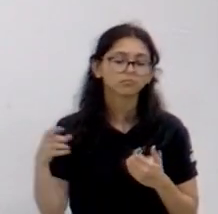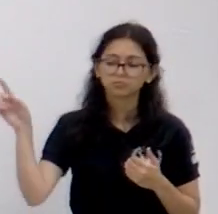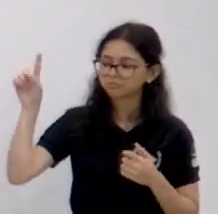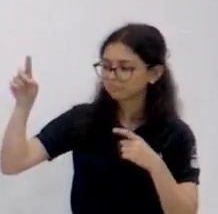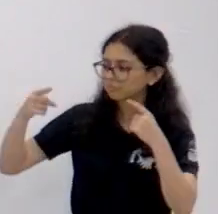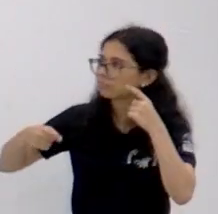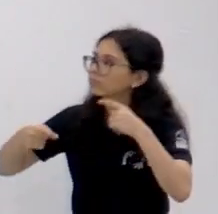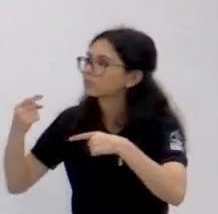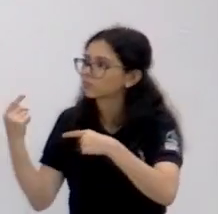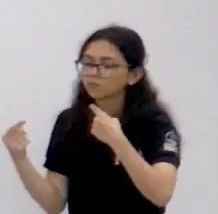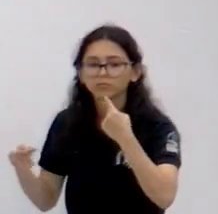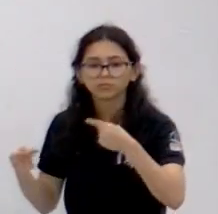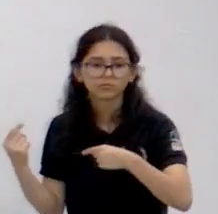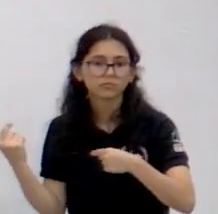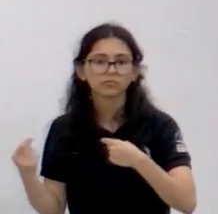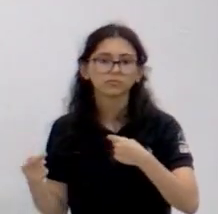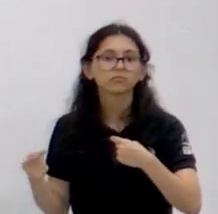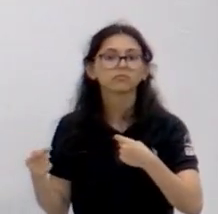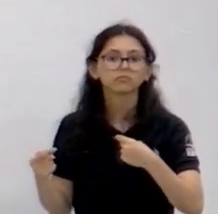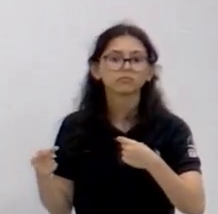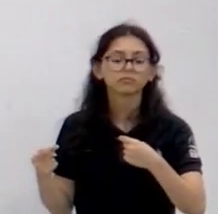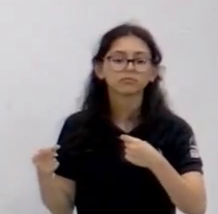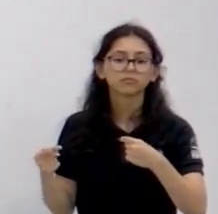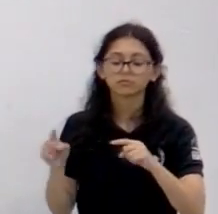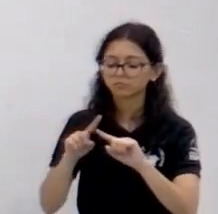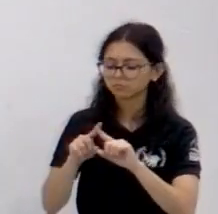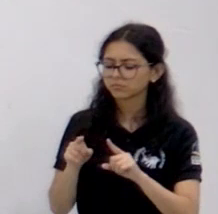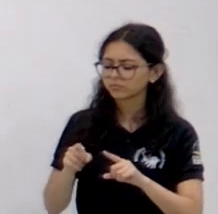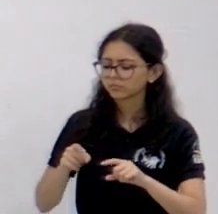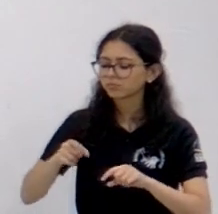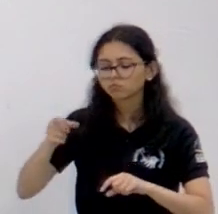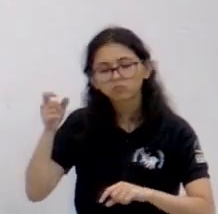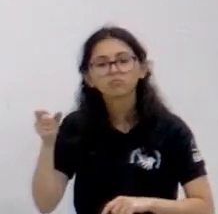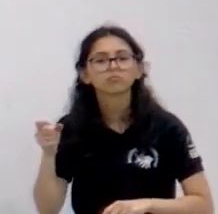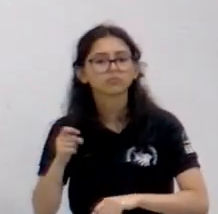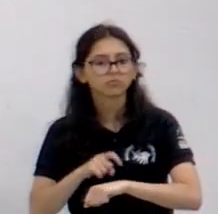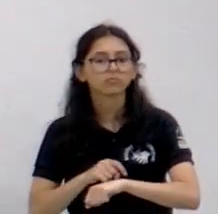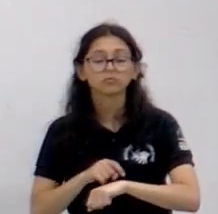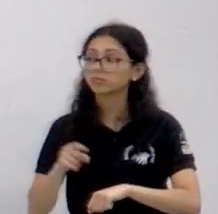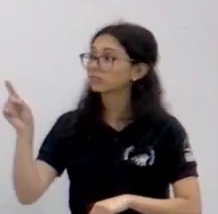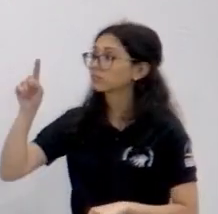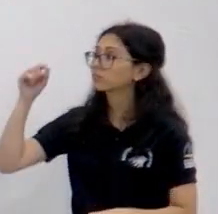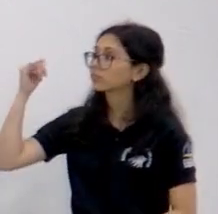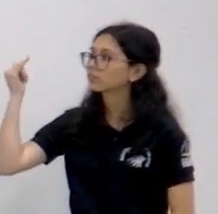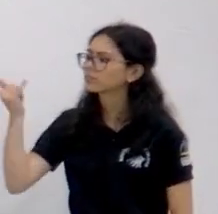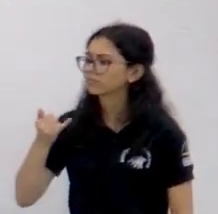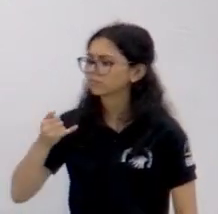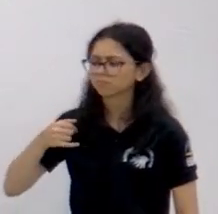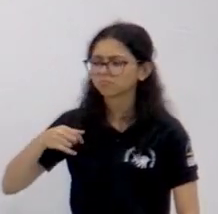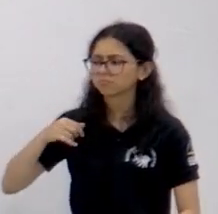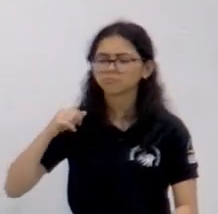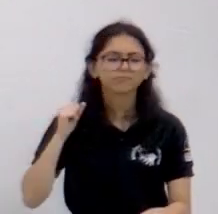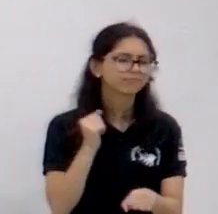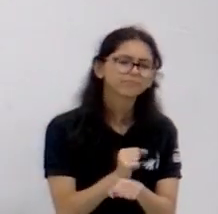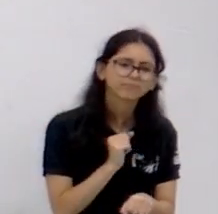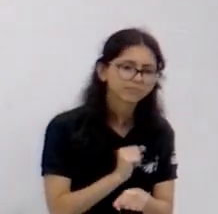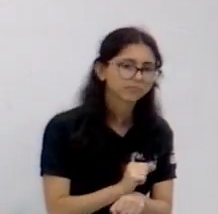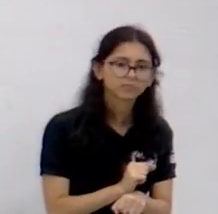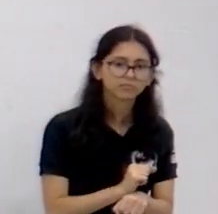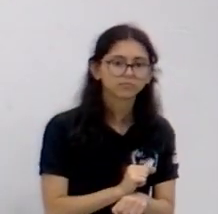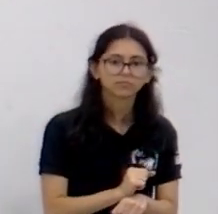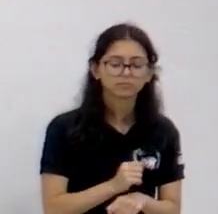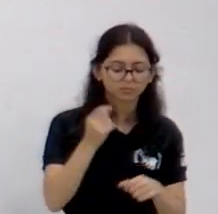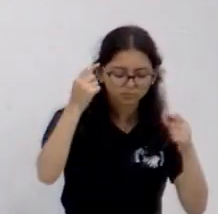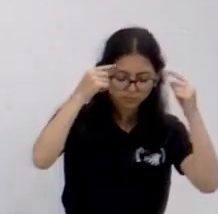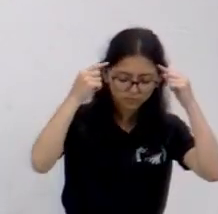acontecer como ele fez com Moisés. Basta, basta. Até quando você vai duvidar da minha intervenção, do meu